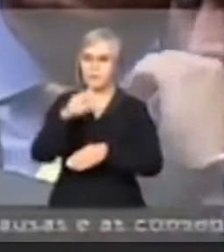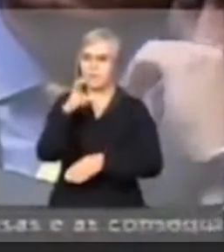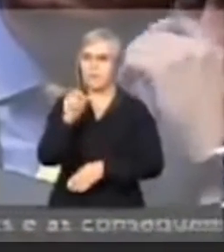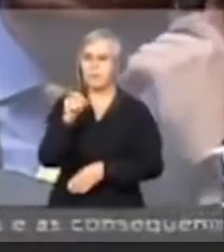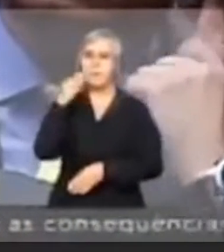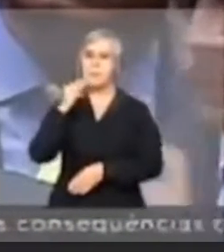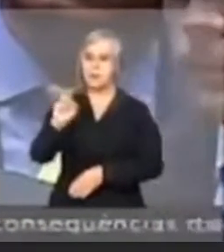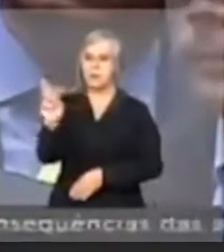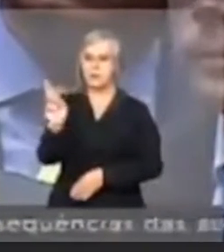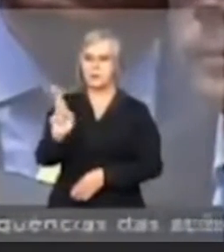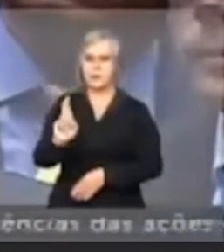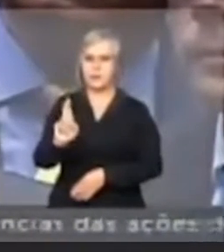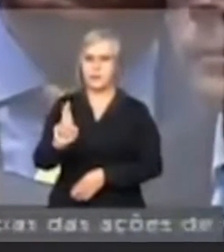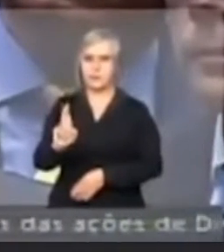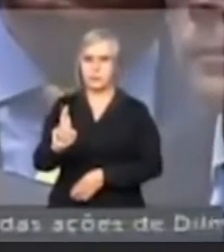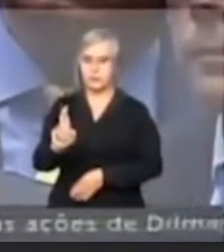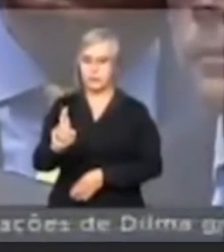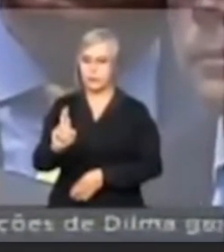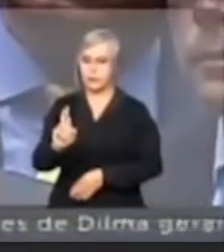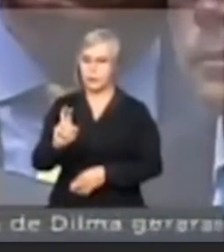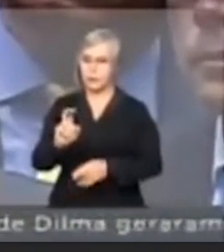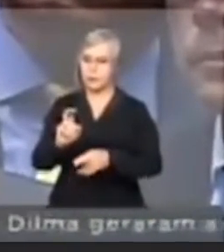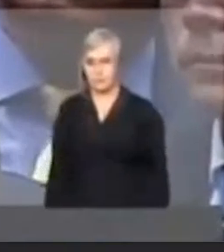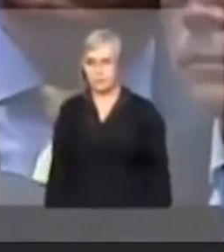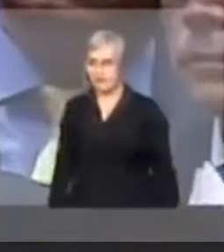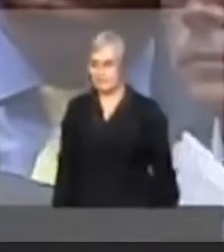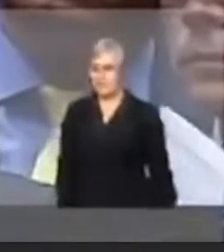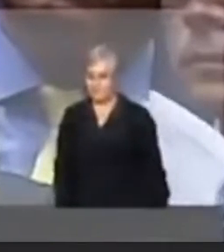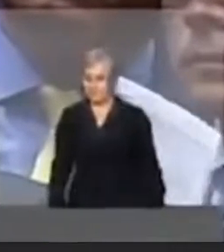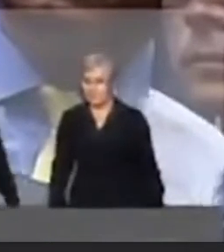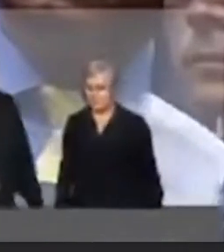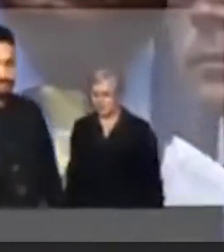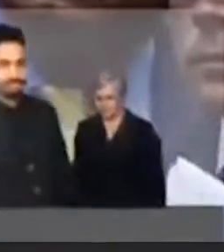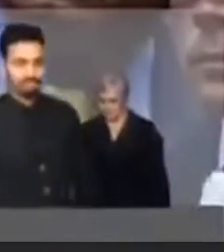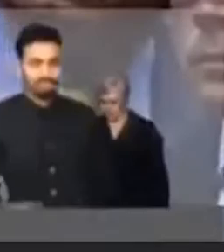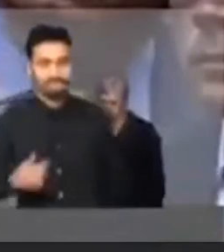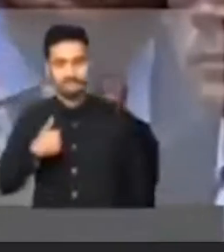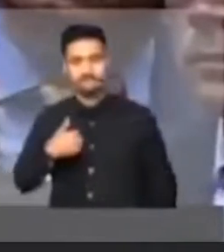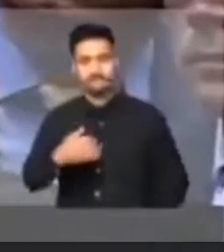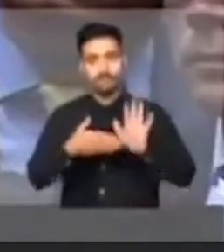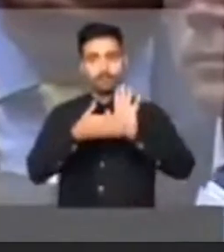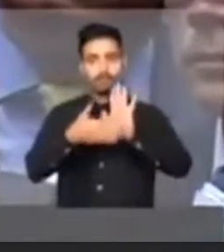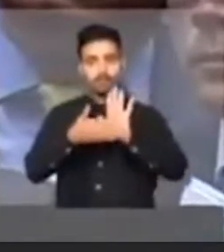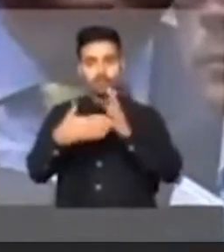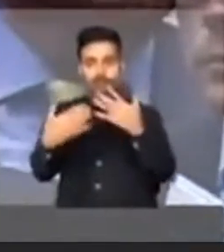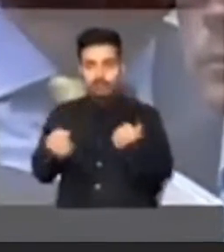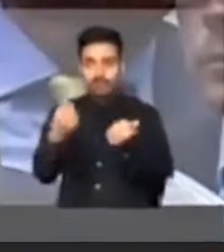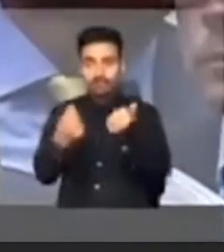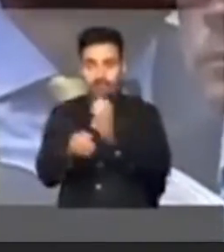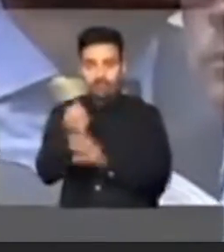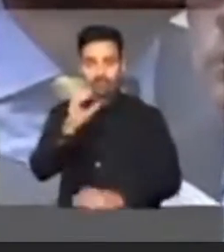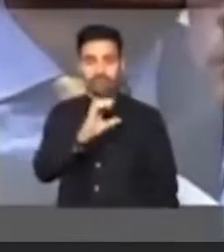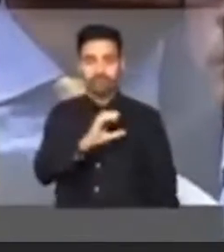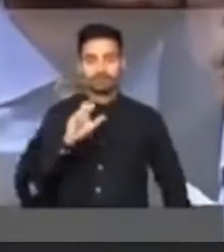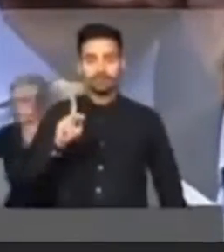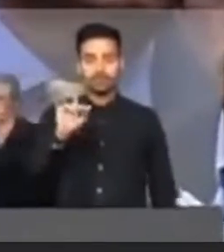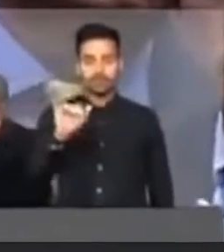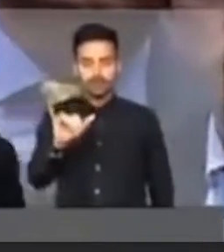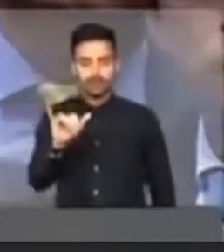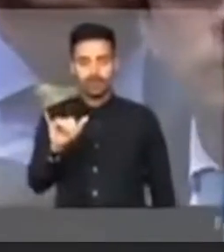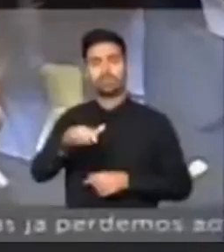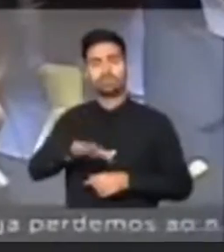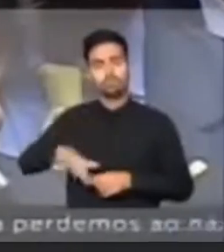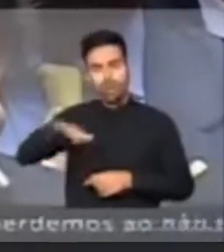350 milhões de reais devidos ao fisco. Eu estou propondo aqui uma CPI para que nós